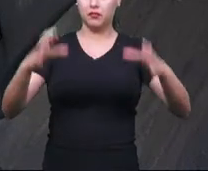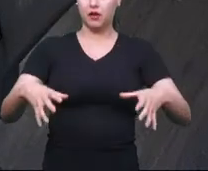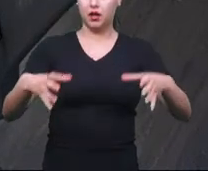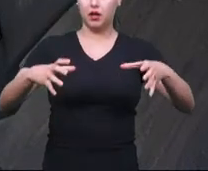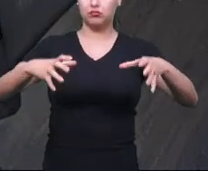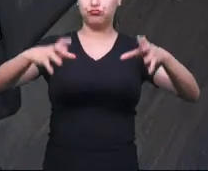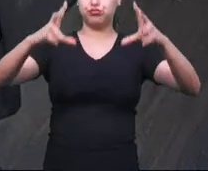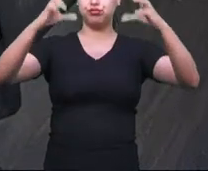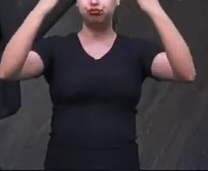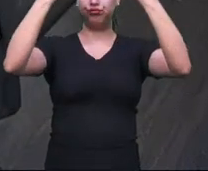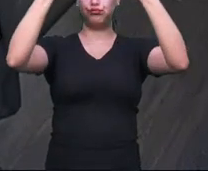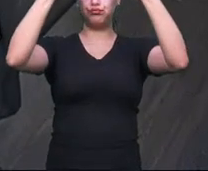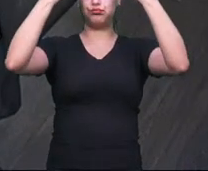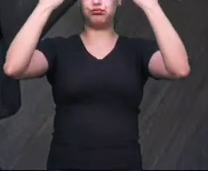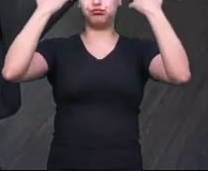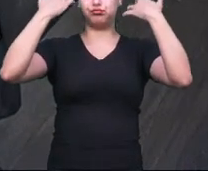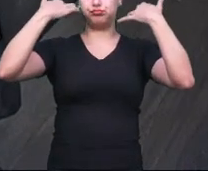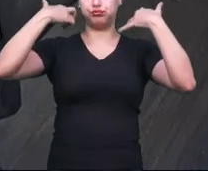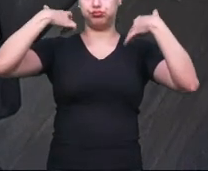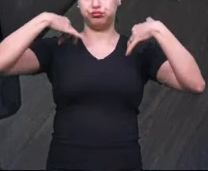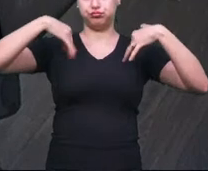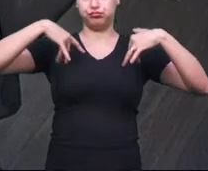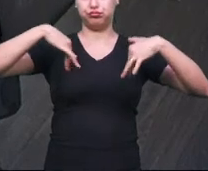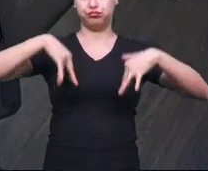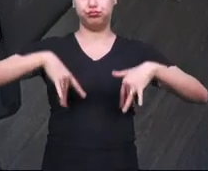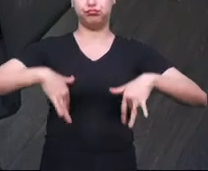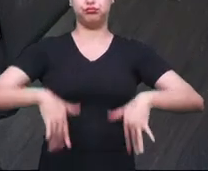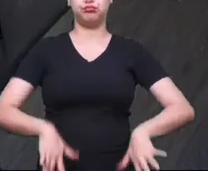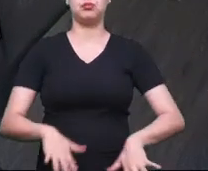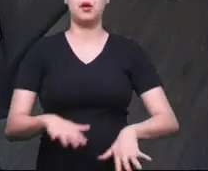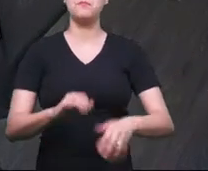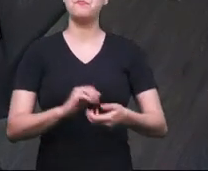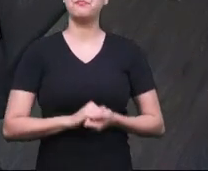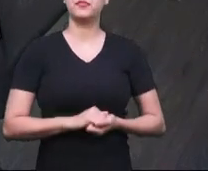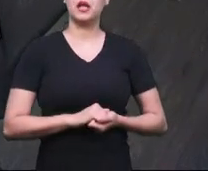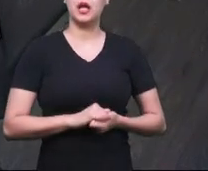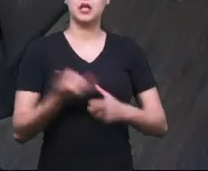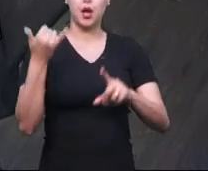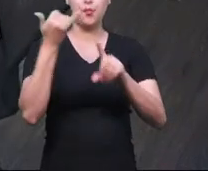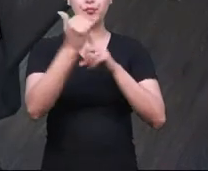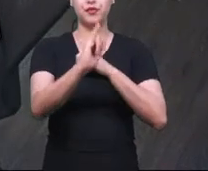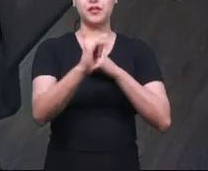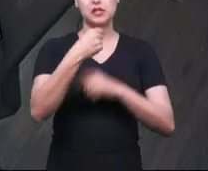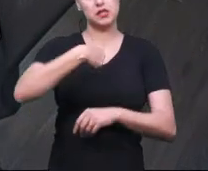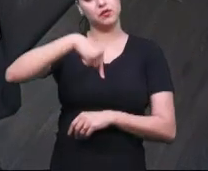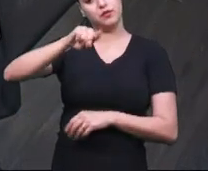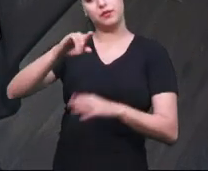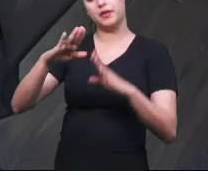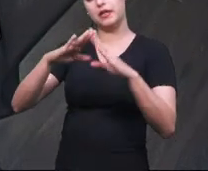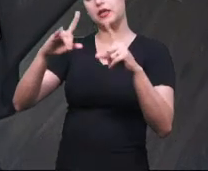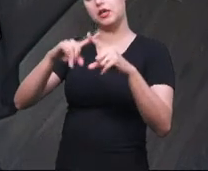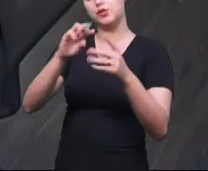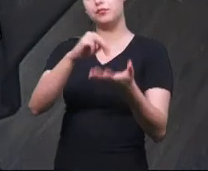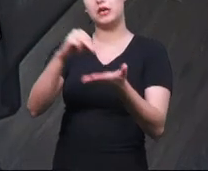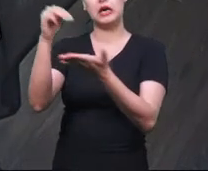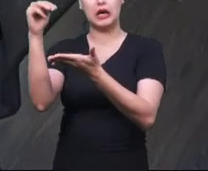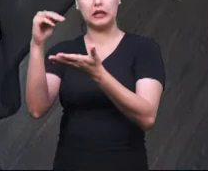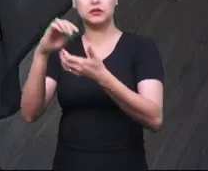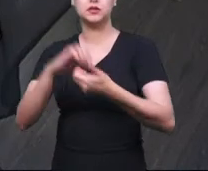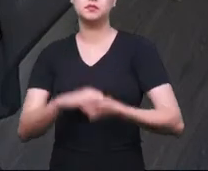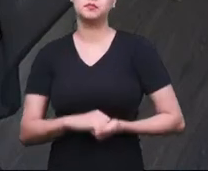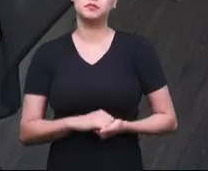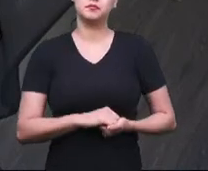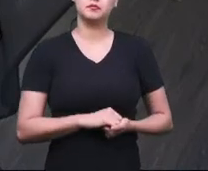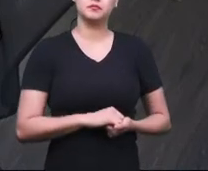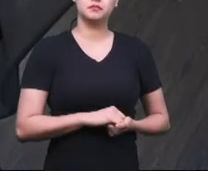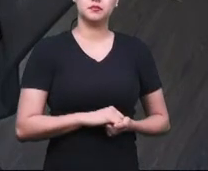daí houve uma profecia e fui para a igreja Maranata da